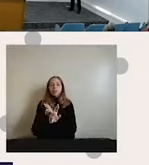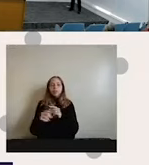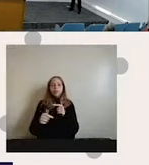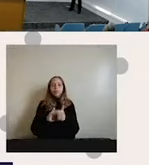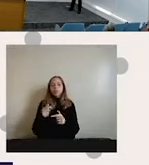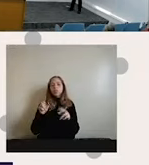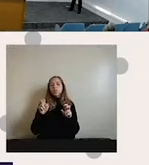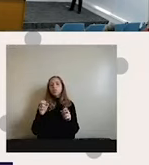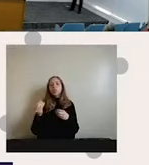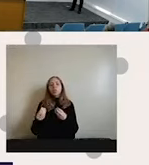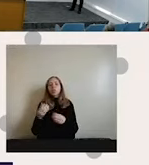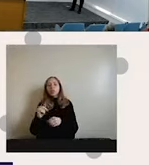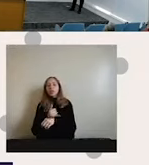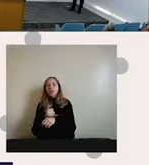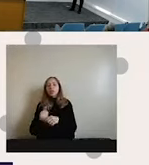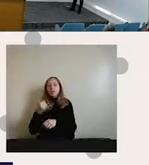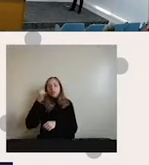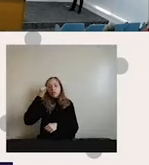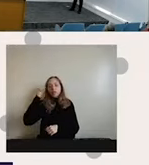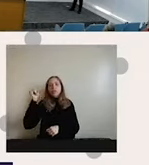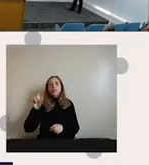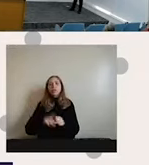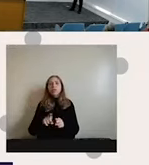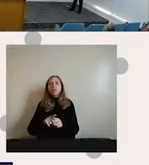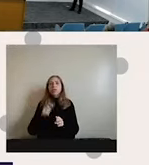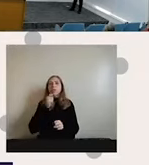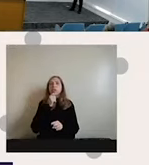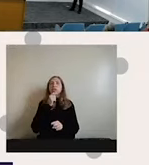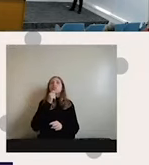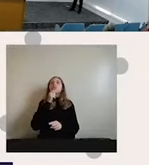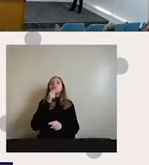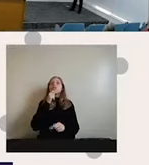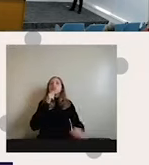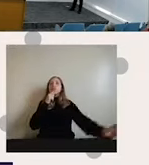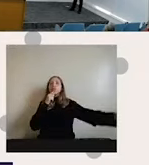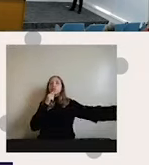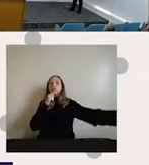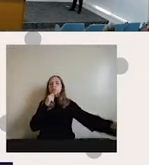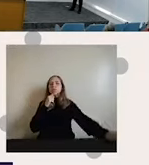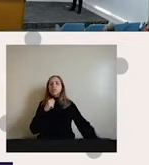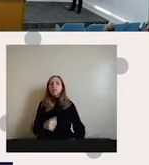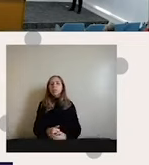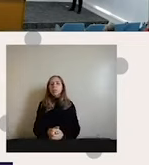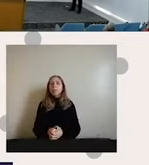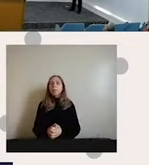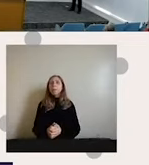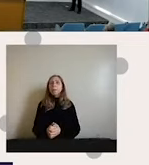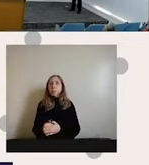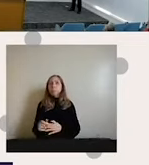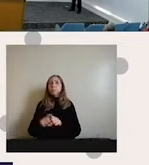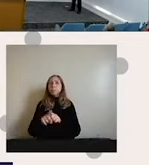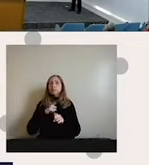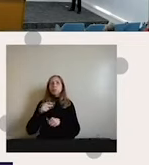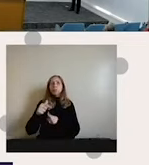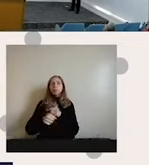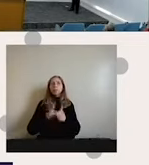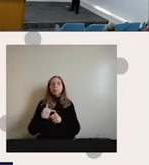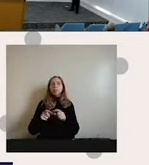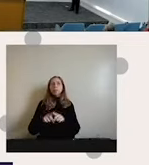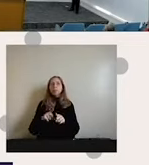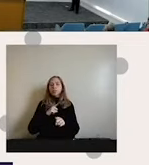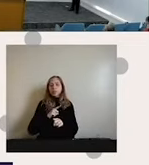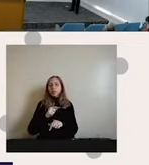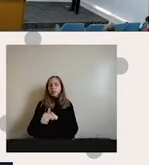para os trabalhadores não desenvolverem essas doenças relacionadas ao trabalho. E até cabe aqui a gente lembrar que o processo